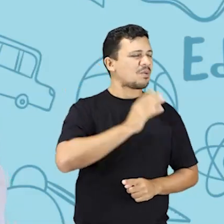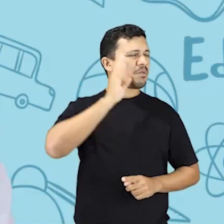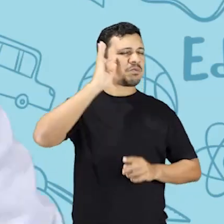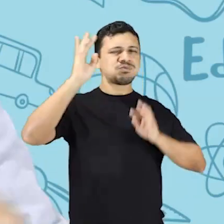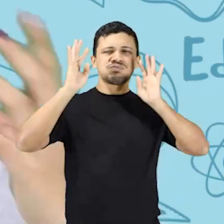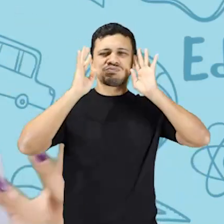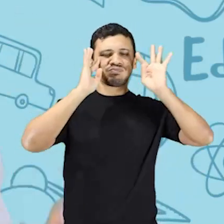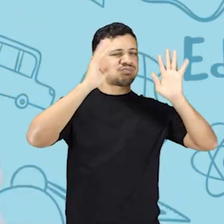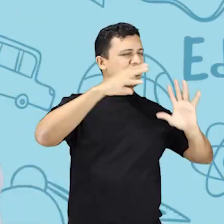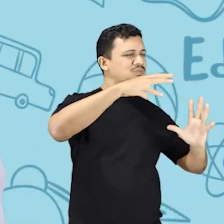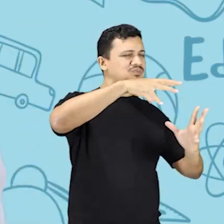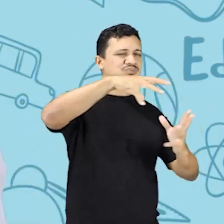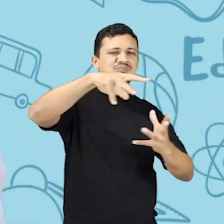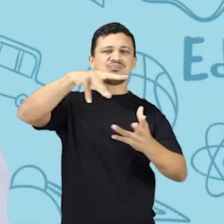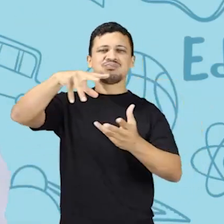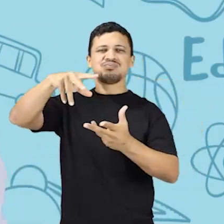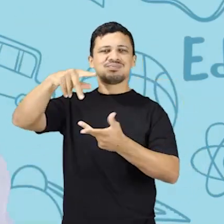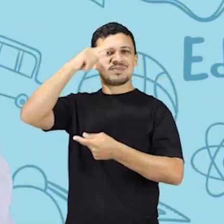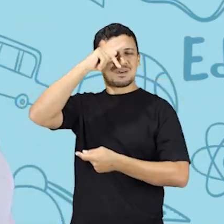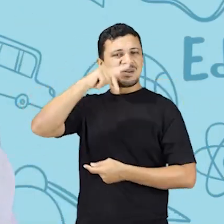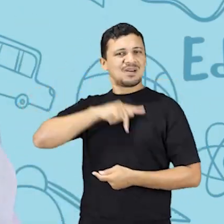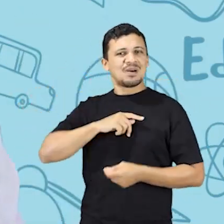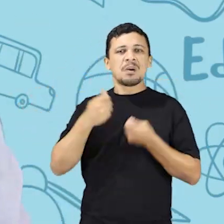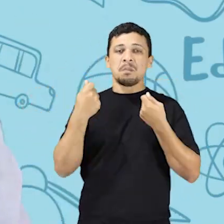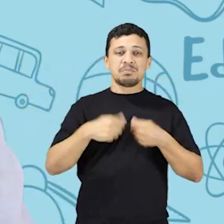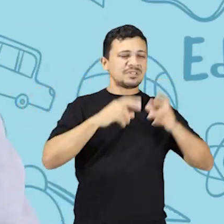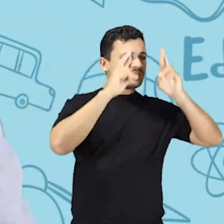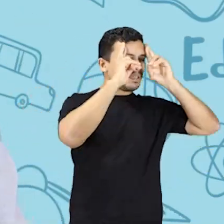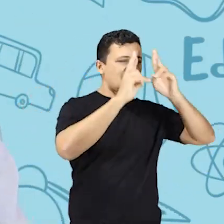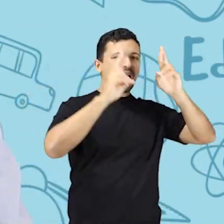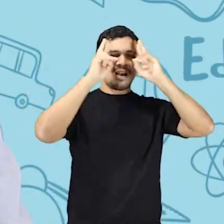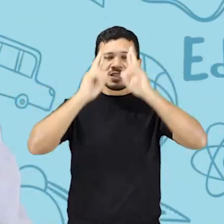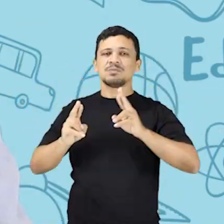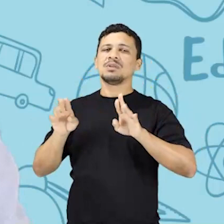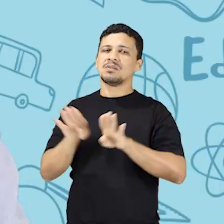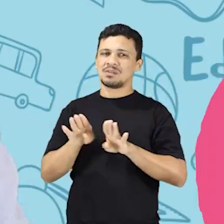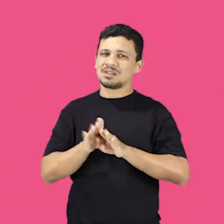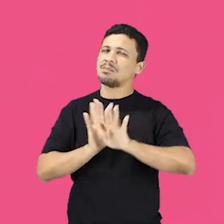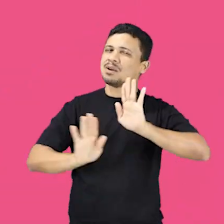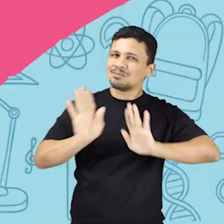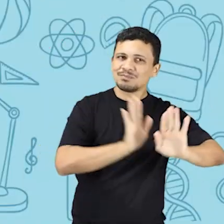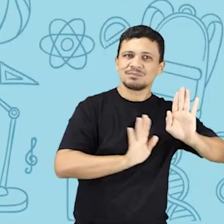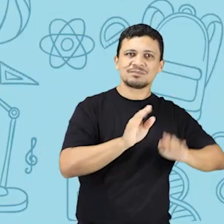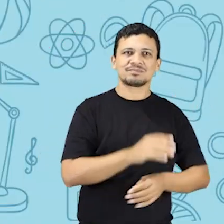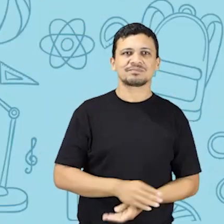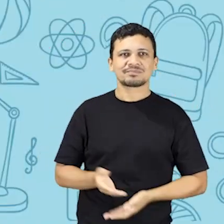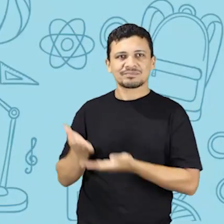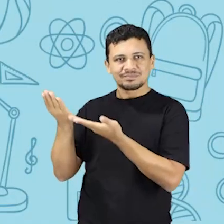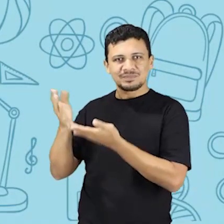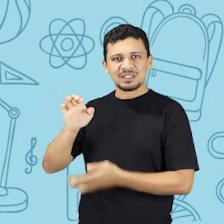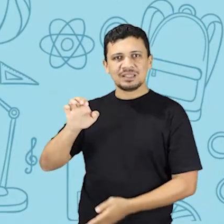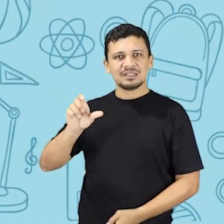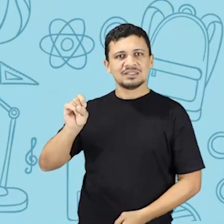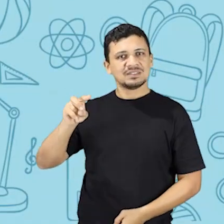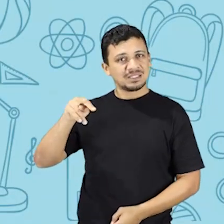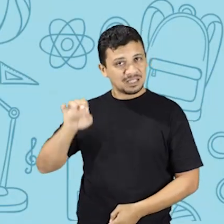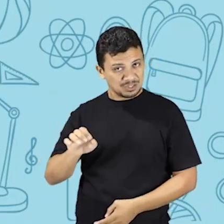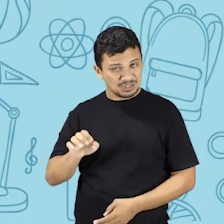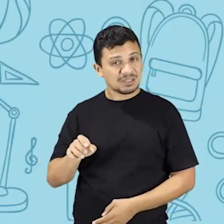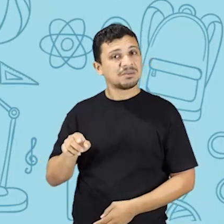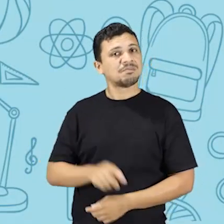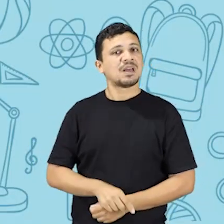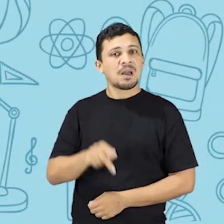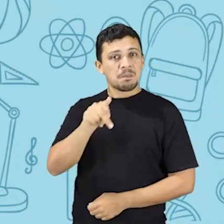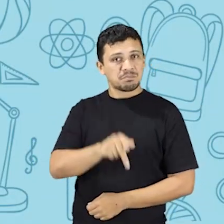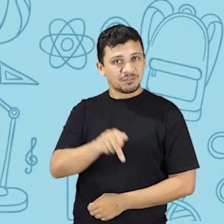por mundos tão nossos que precisam do nosso respeito e do nosso cuidado. Eliane Potiguara é